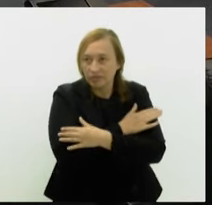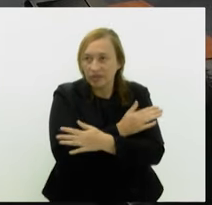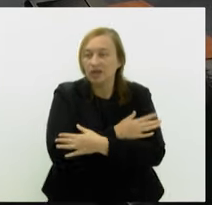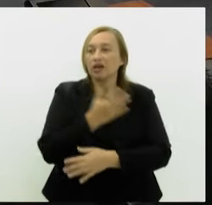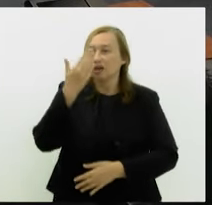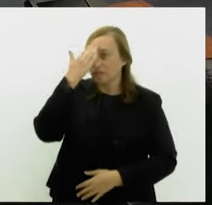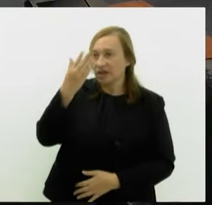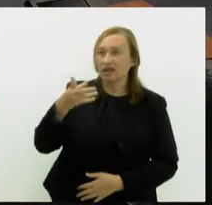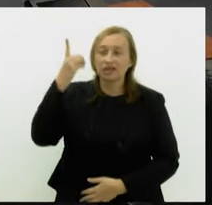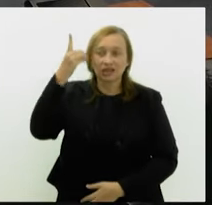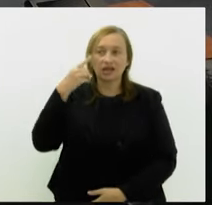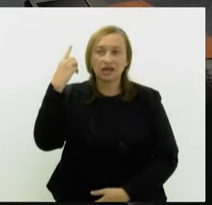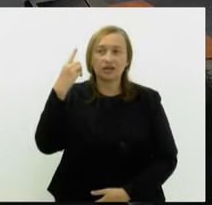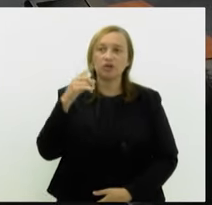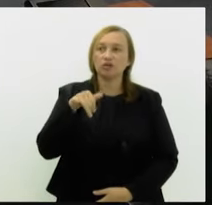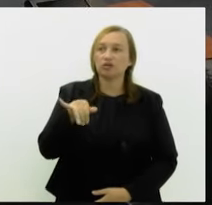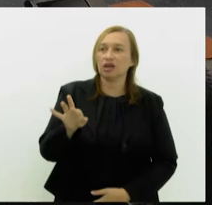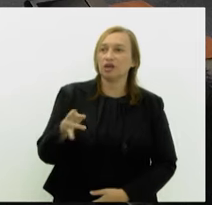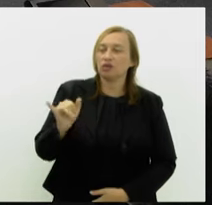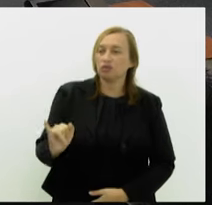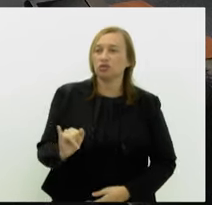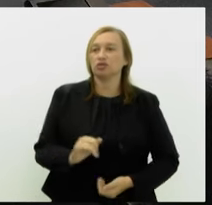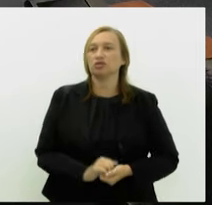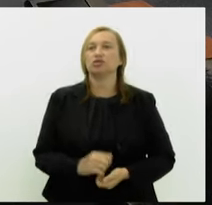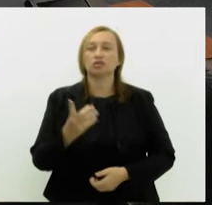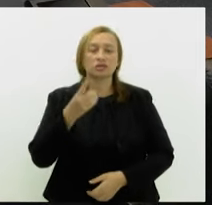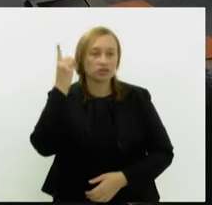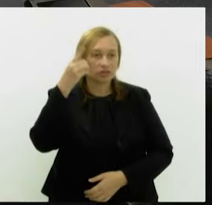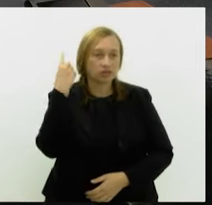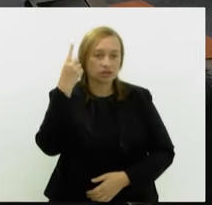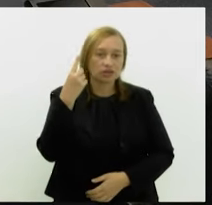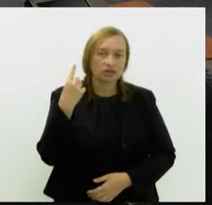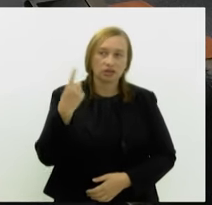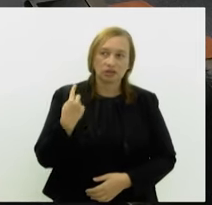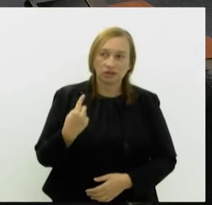Obrigada, deputado Yuri. Deputada Dani Monteiro,